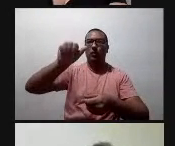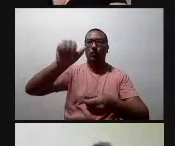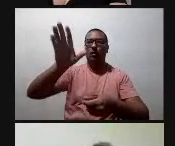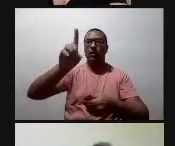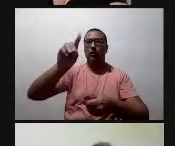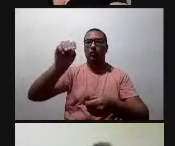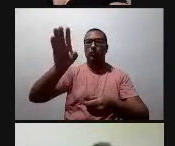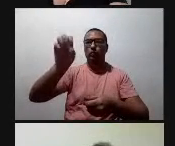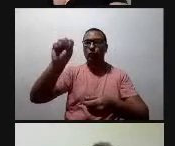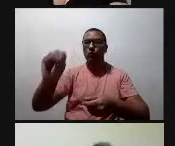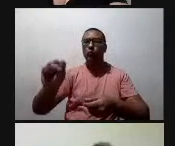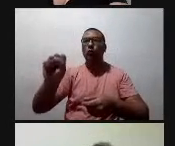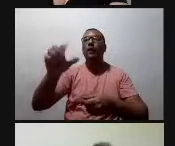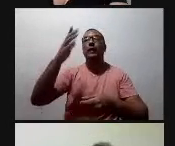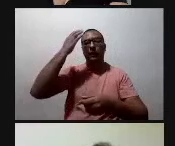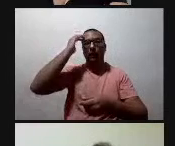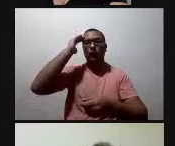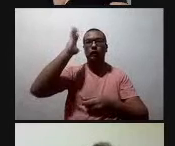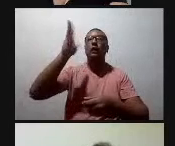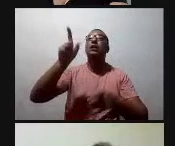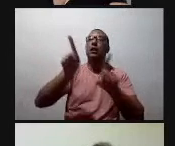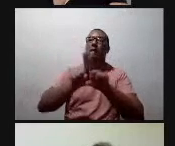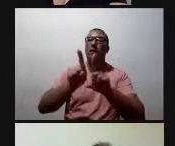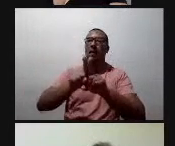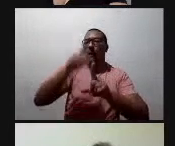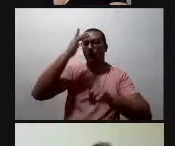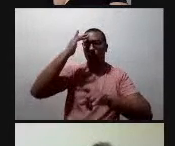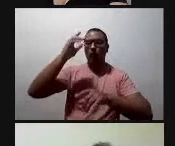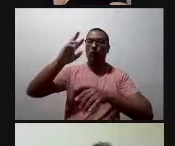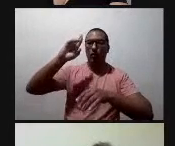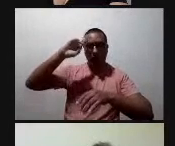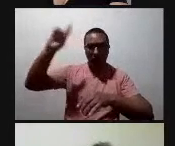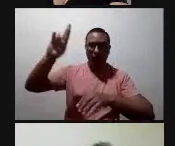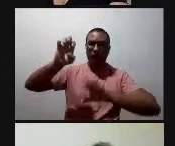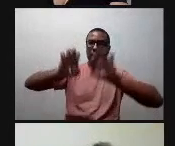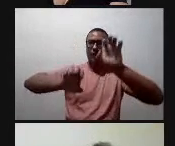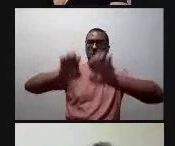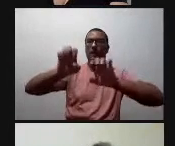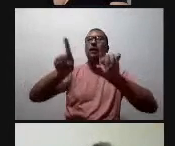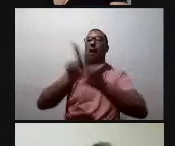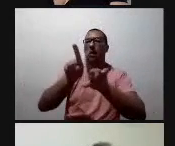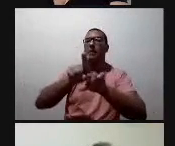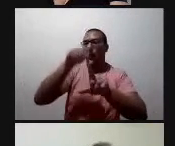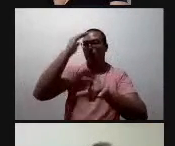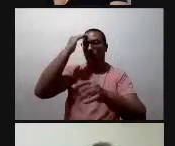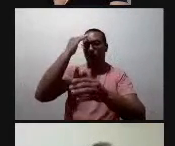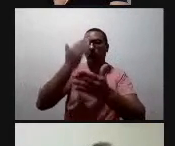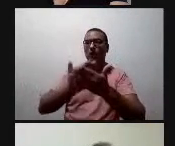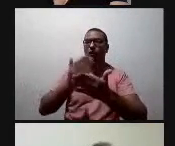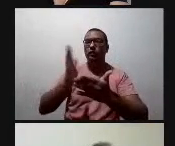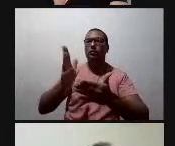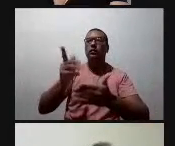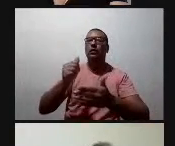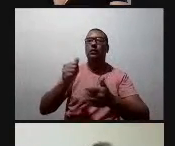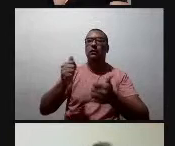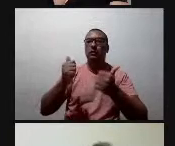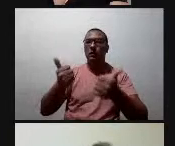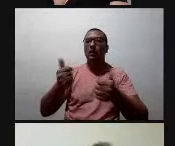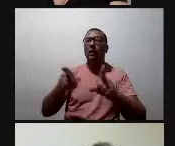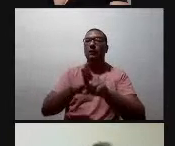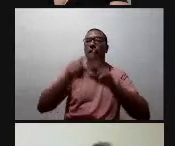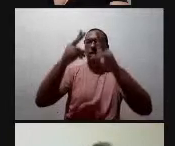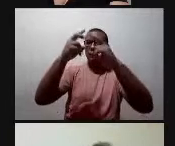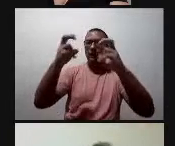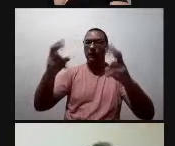para a coletividade. Os empresários de Jaraguá do Sul, eu diria que a cidade de Santa Catarina, que tem mais